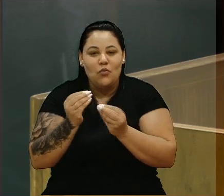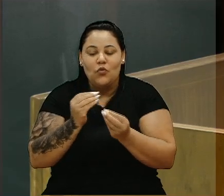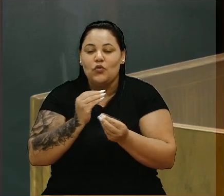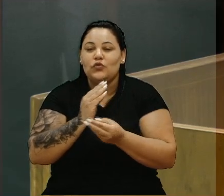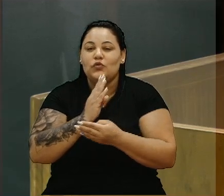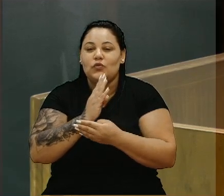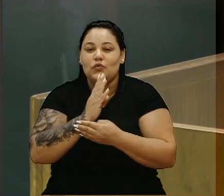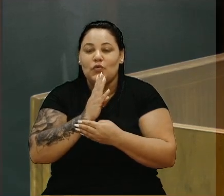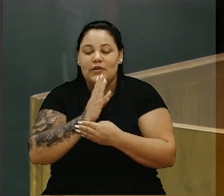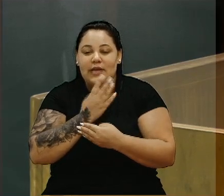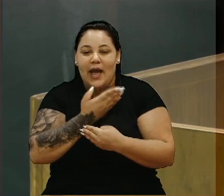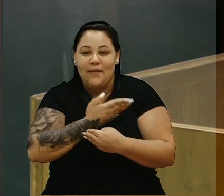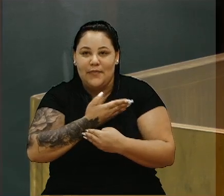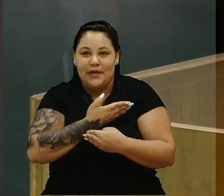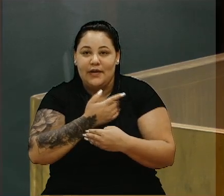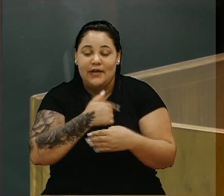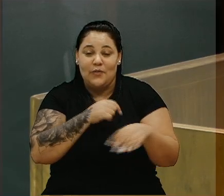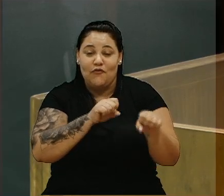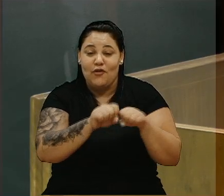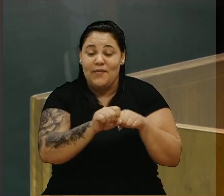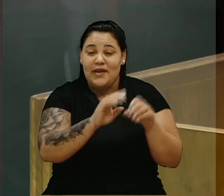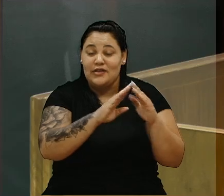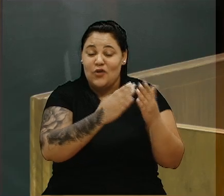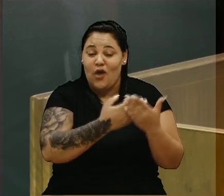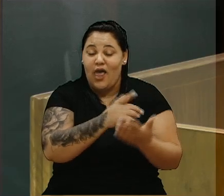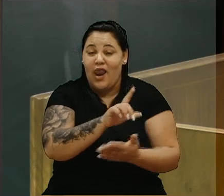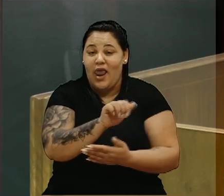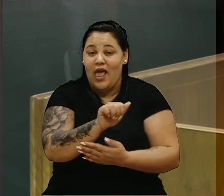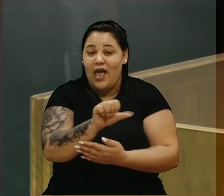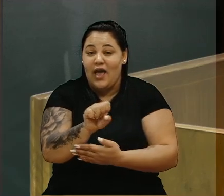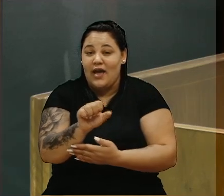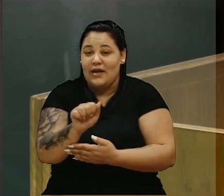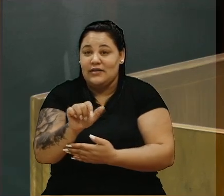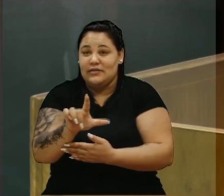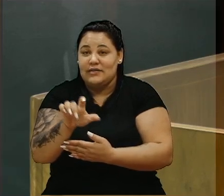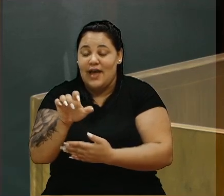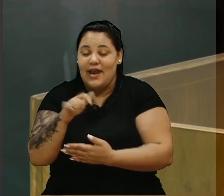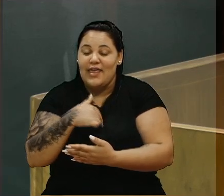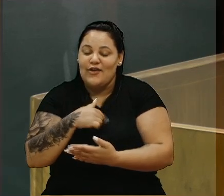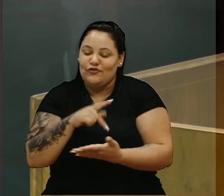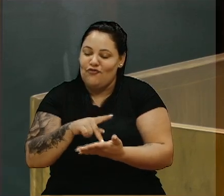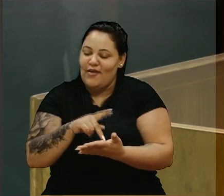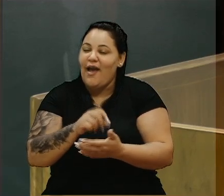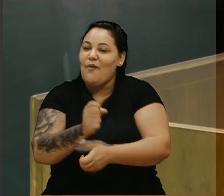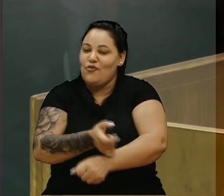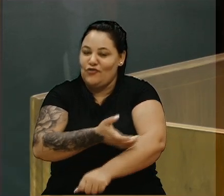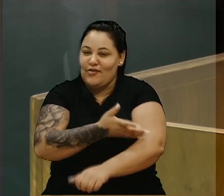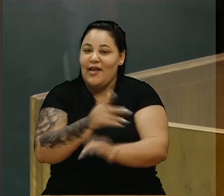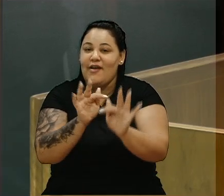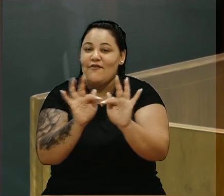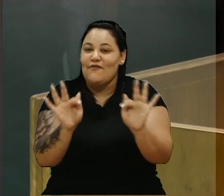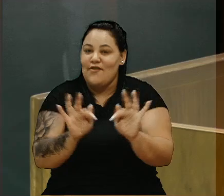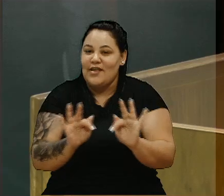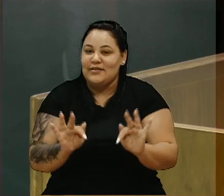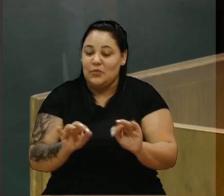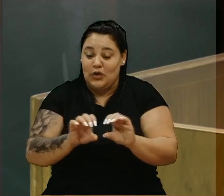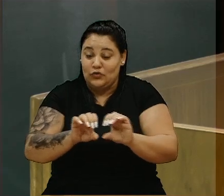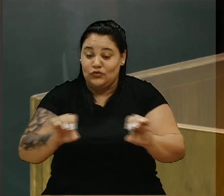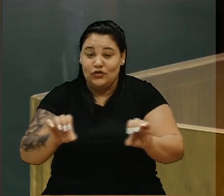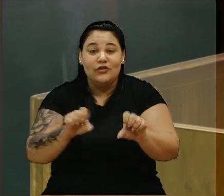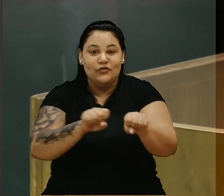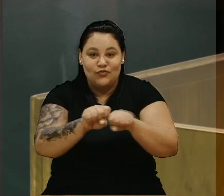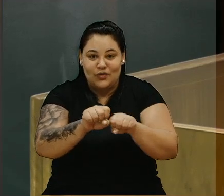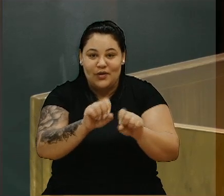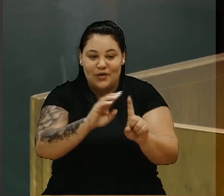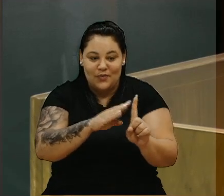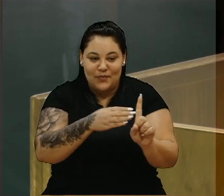formei no La Salle ano passado. Fiquei muito emocionado e feliz porque meu diploma e uma